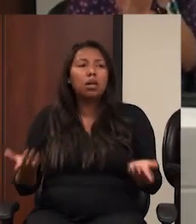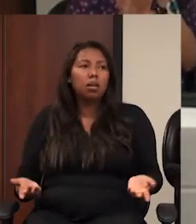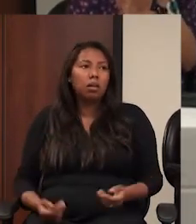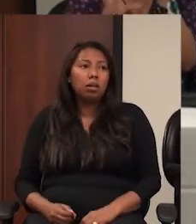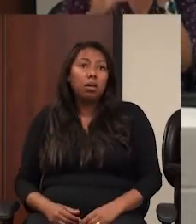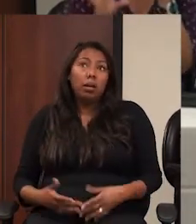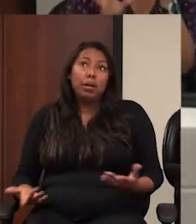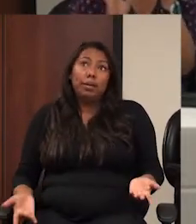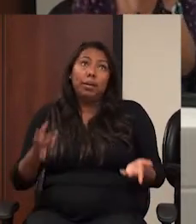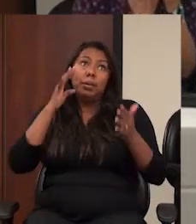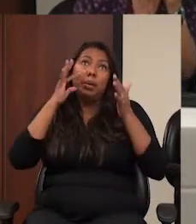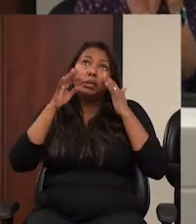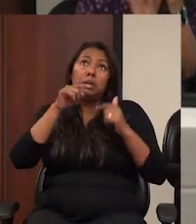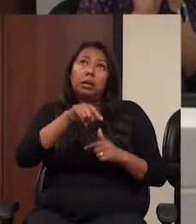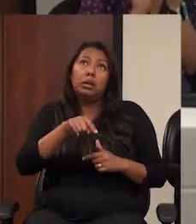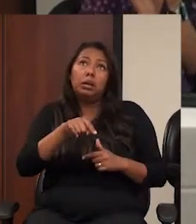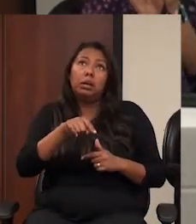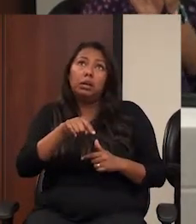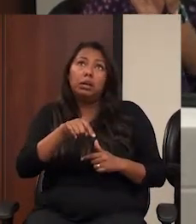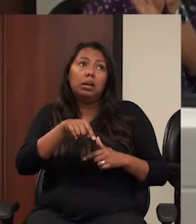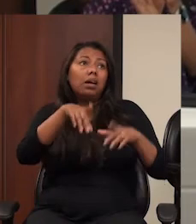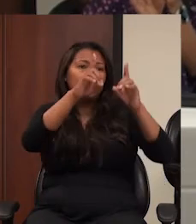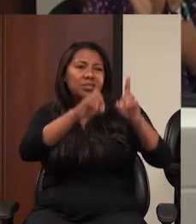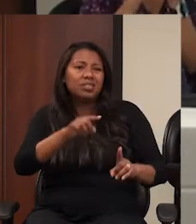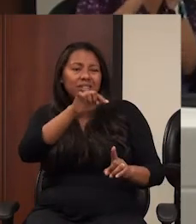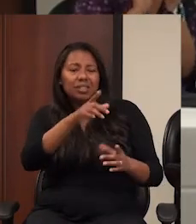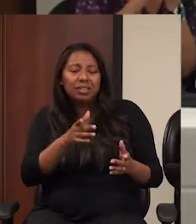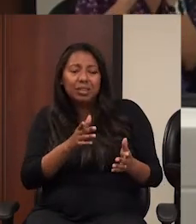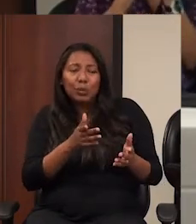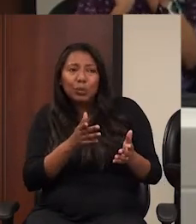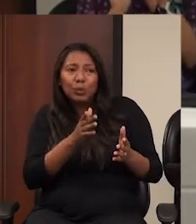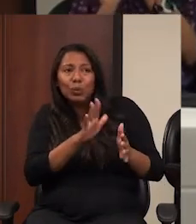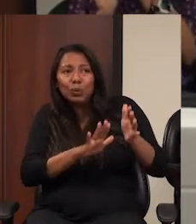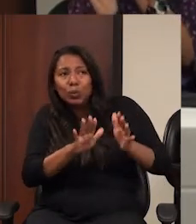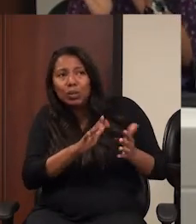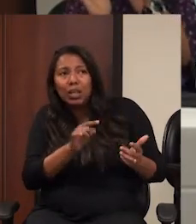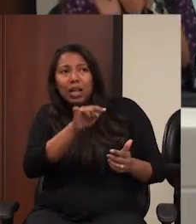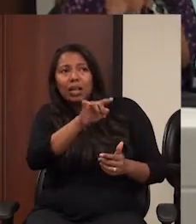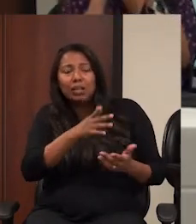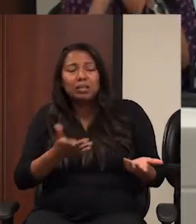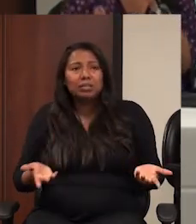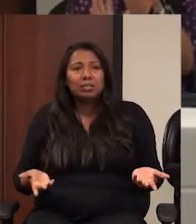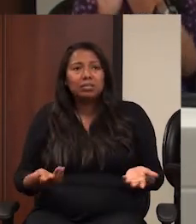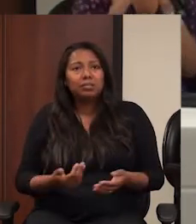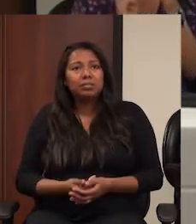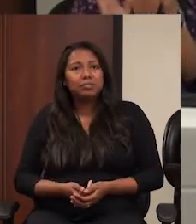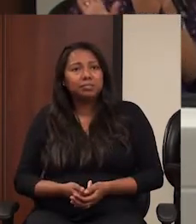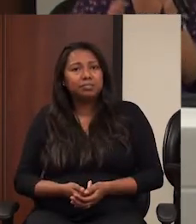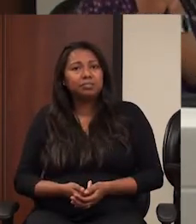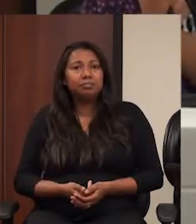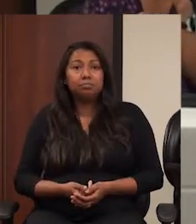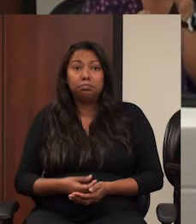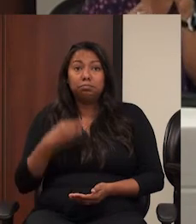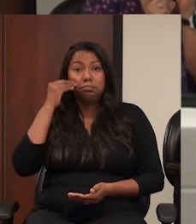gente tem aquela ideia de pessoa com deficiência, é sempre um bibelô, né? Fica assim, guardadinho, bonitinho. Aí eu vou falar da